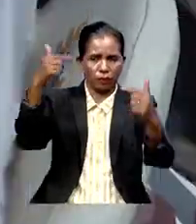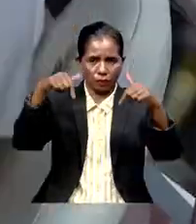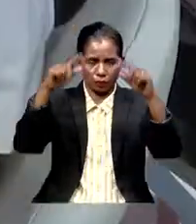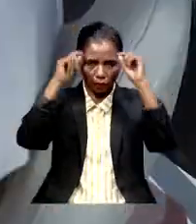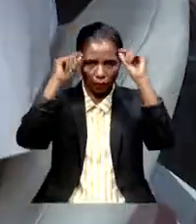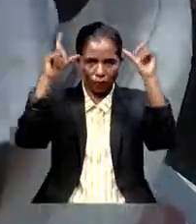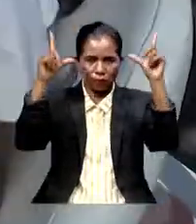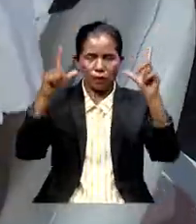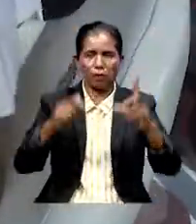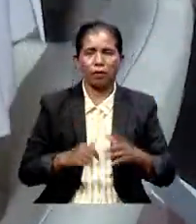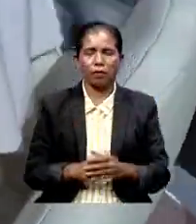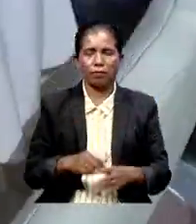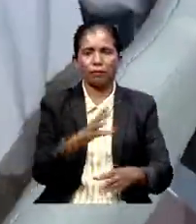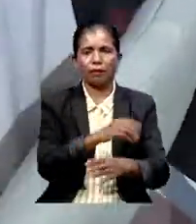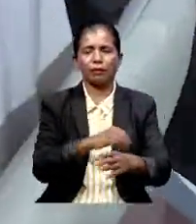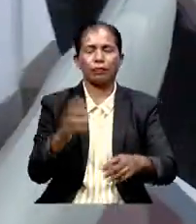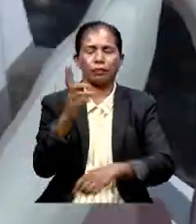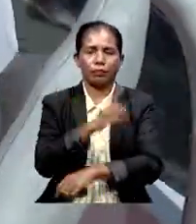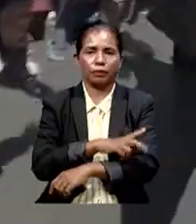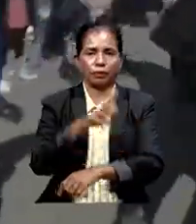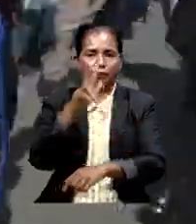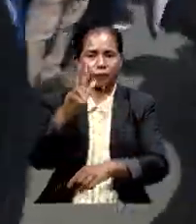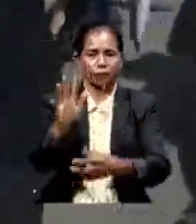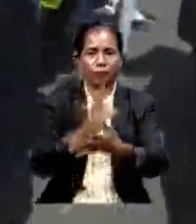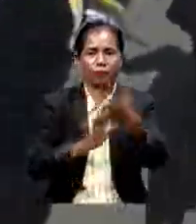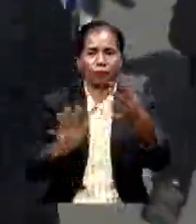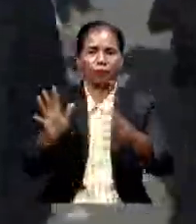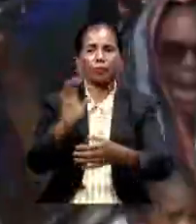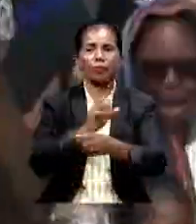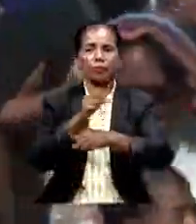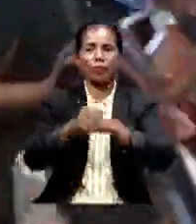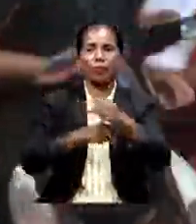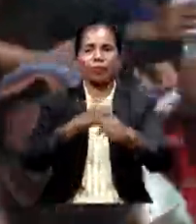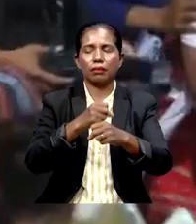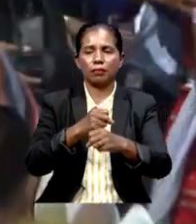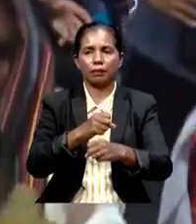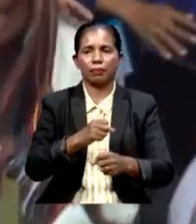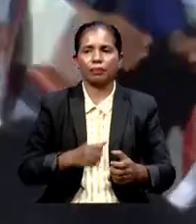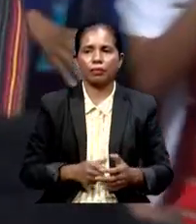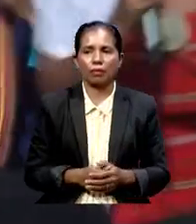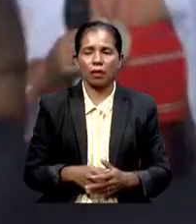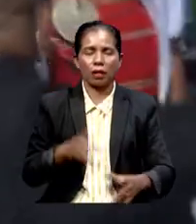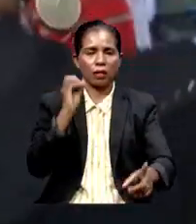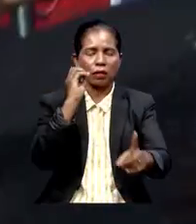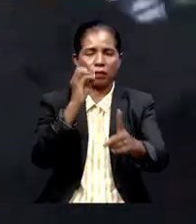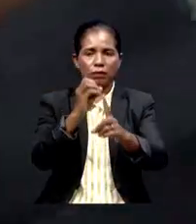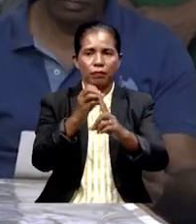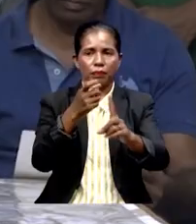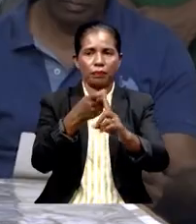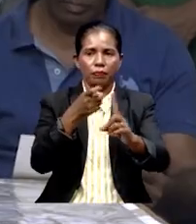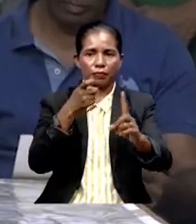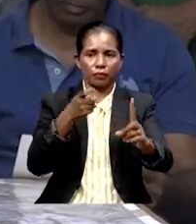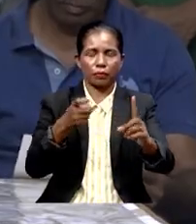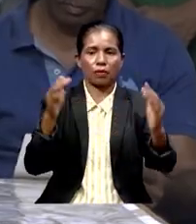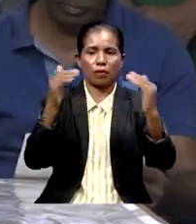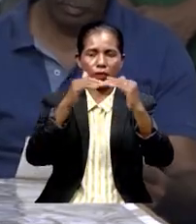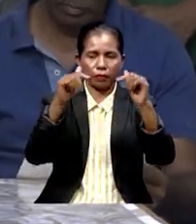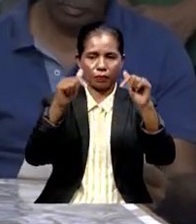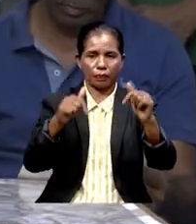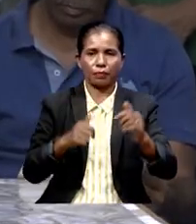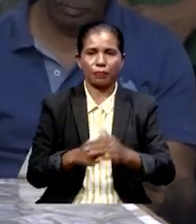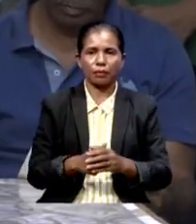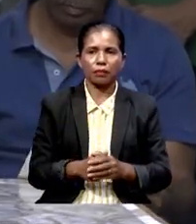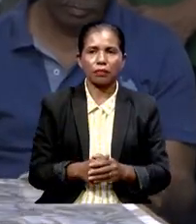Niamaya Timor-Leste durante loron tolo no celebração aniversário interfé. Objetivo, José. Reunião ainda né, mas